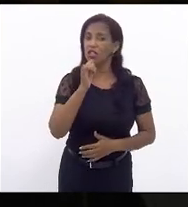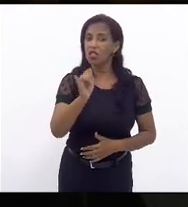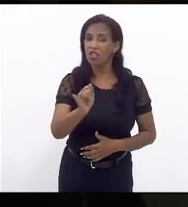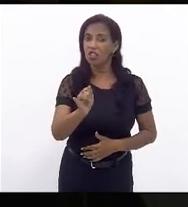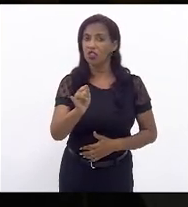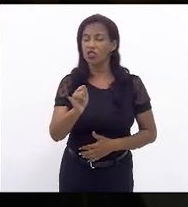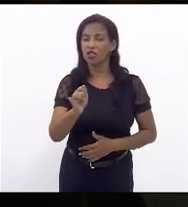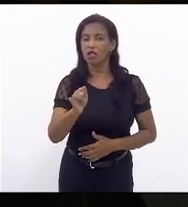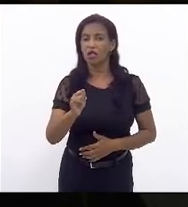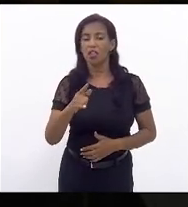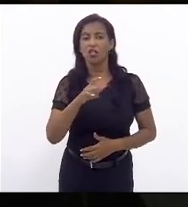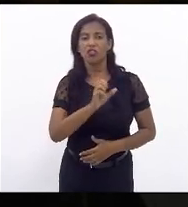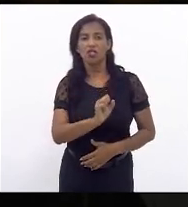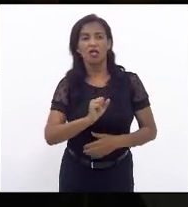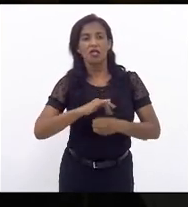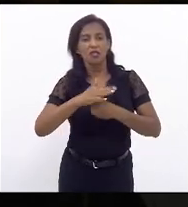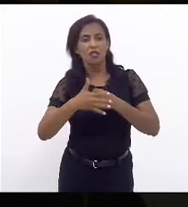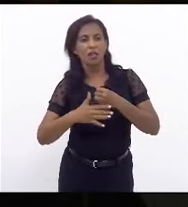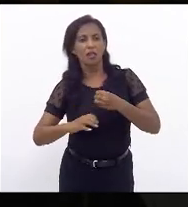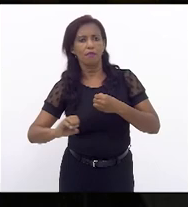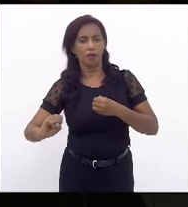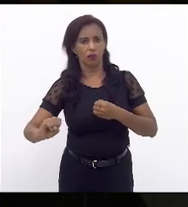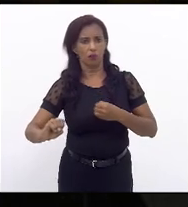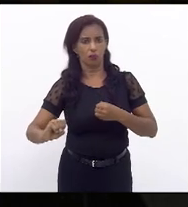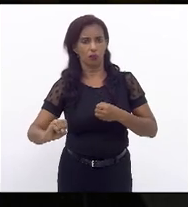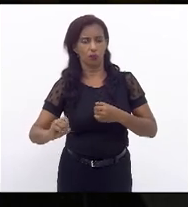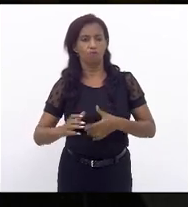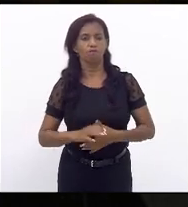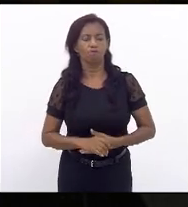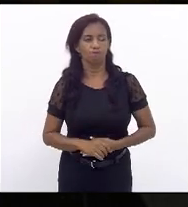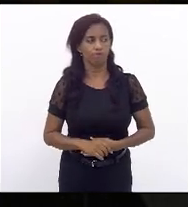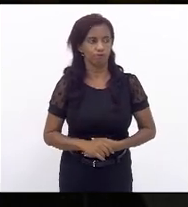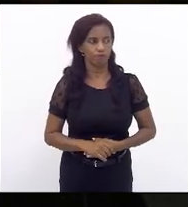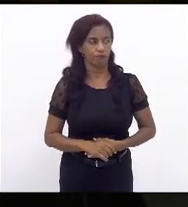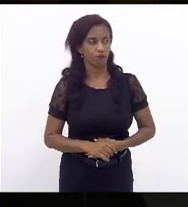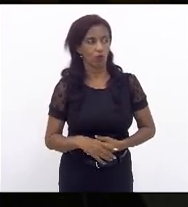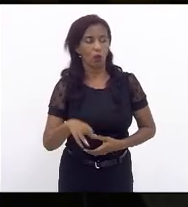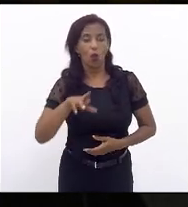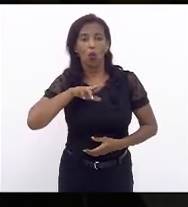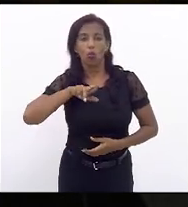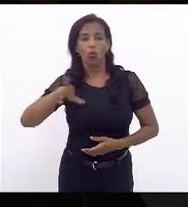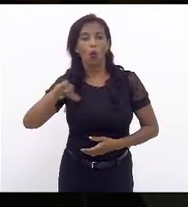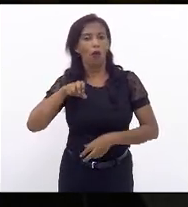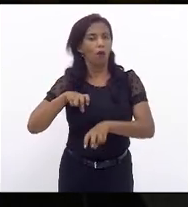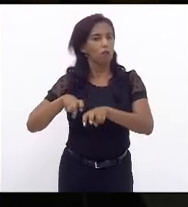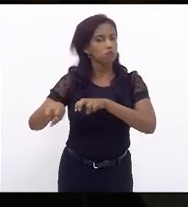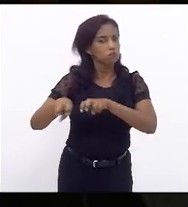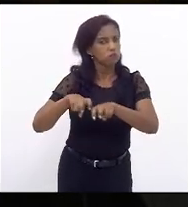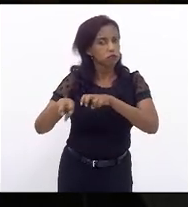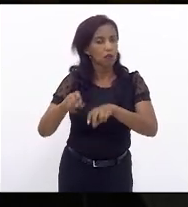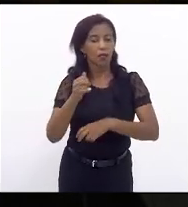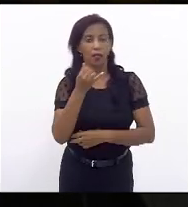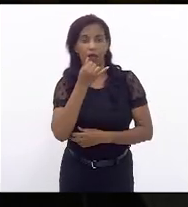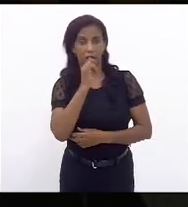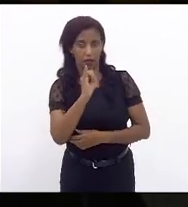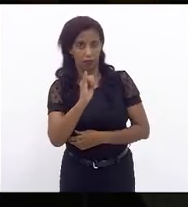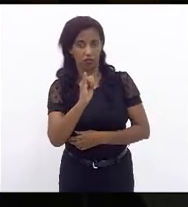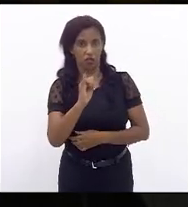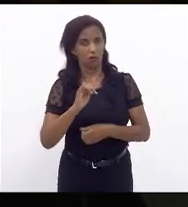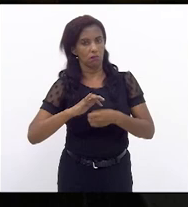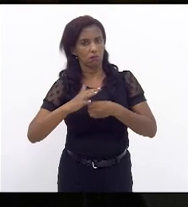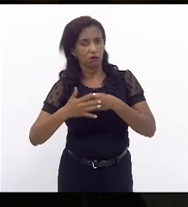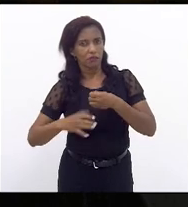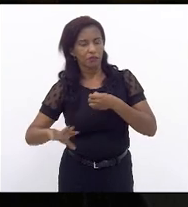e saneamento. É de energia e de saneamento. Não é de transporte. É de energia e